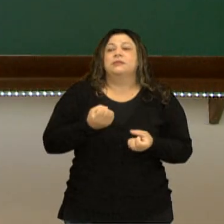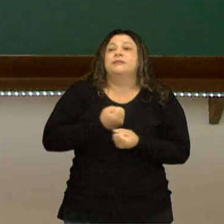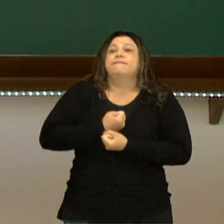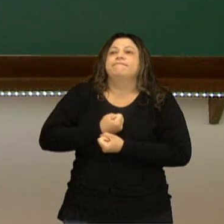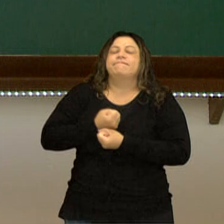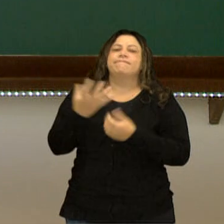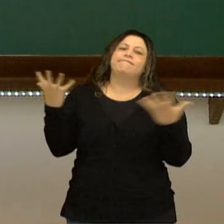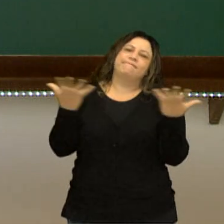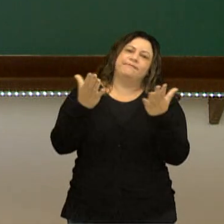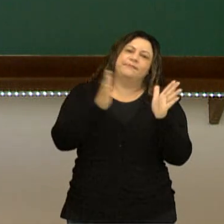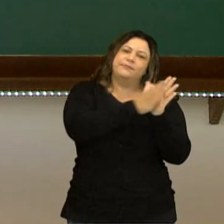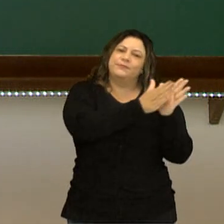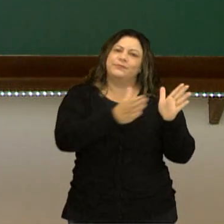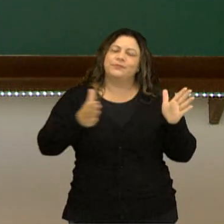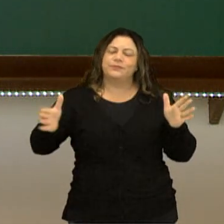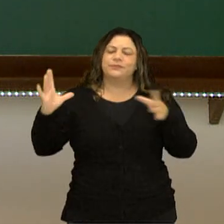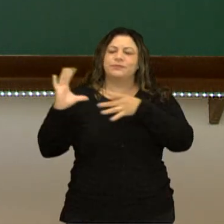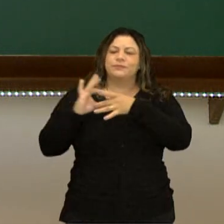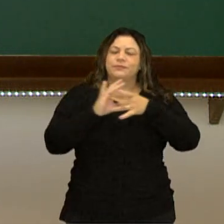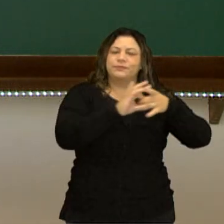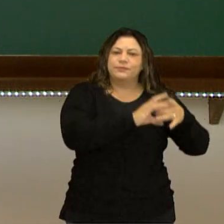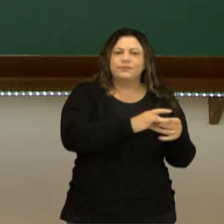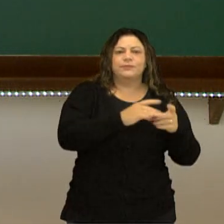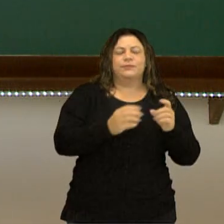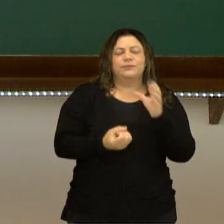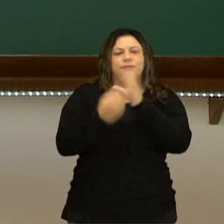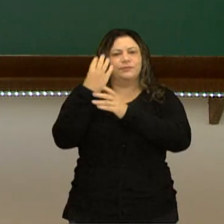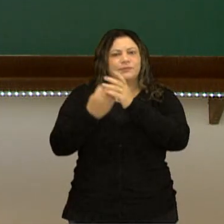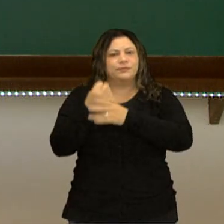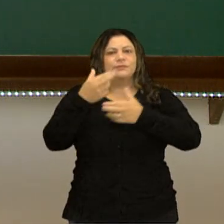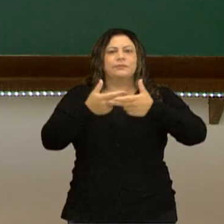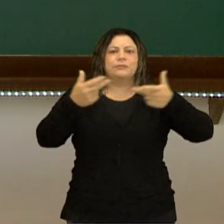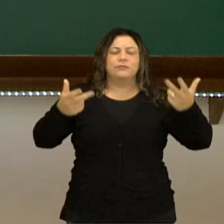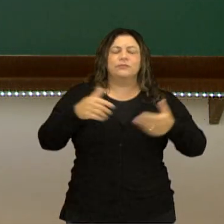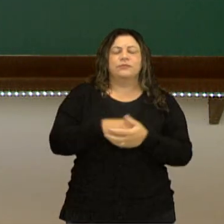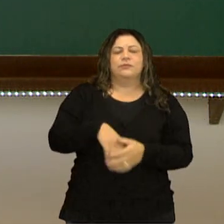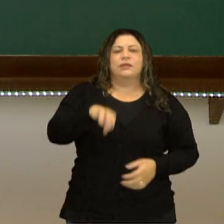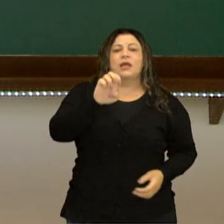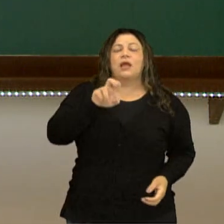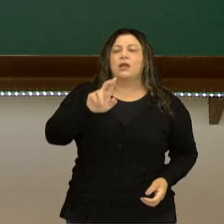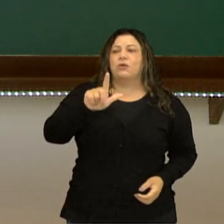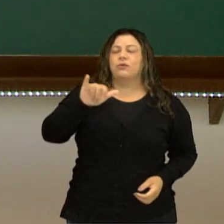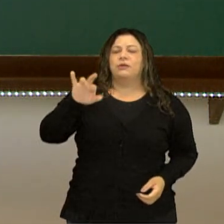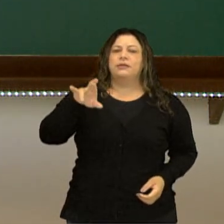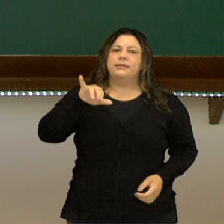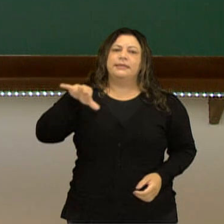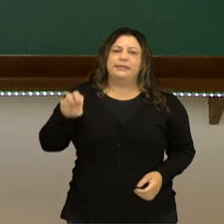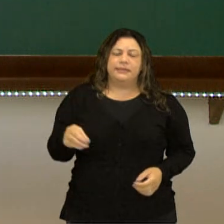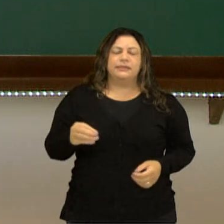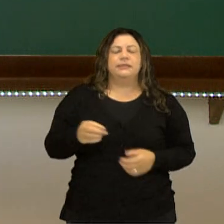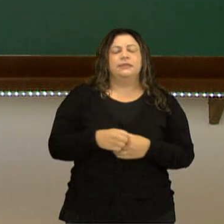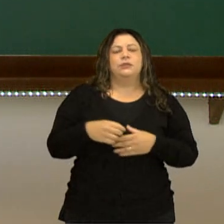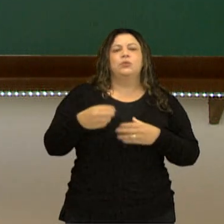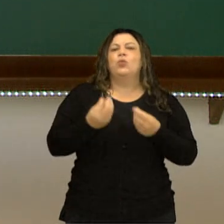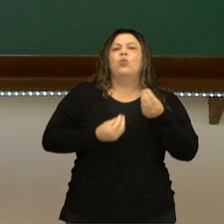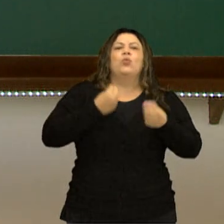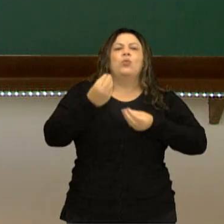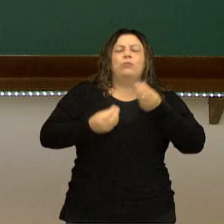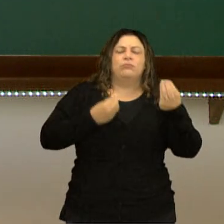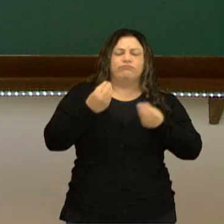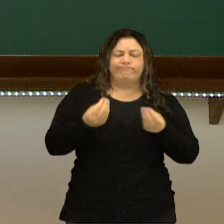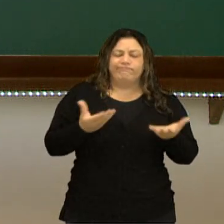o processo, o contexto de criação, isso mesmo, o eu lírico falando de como o poeta sente a dor,